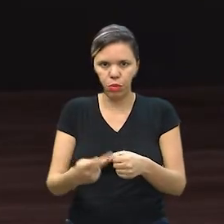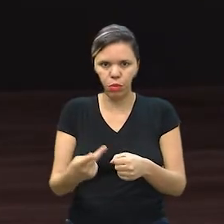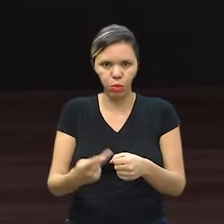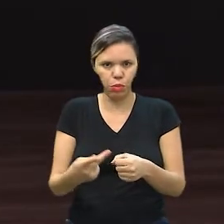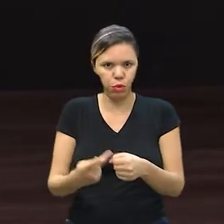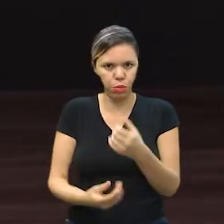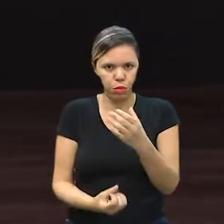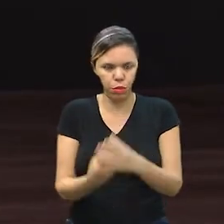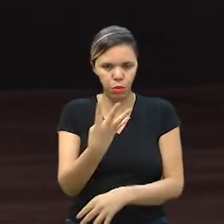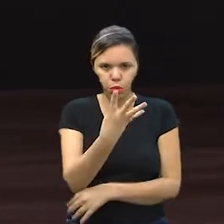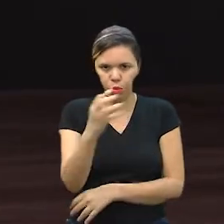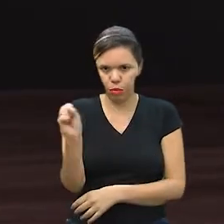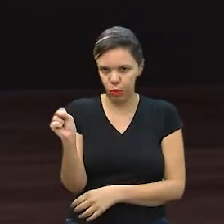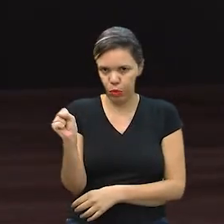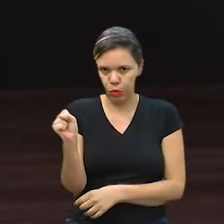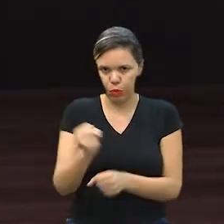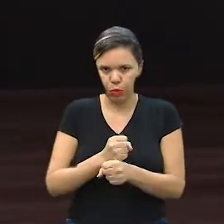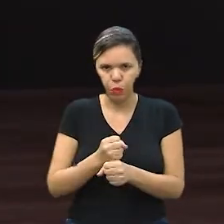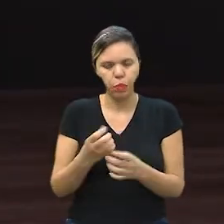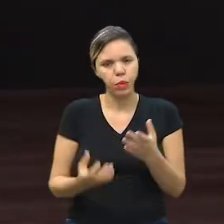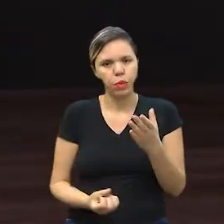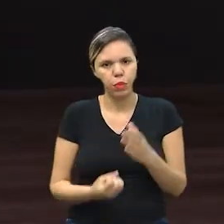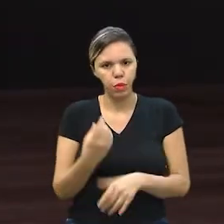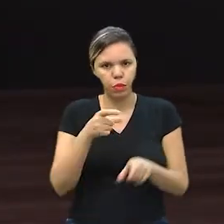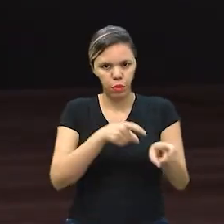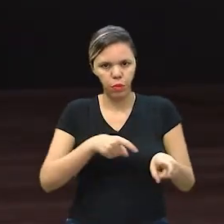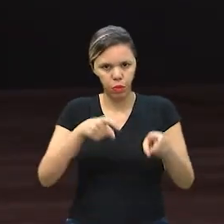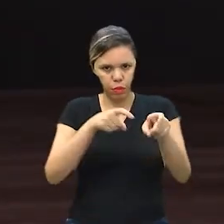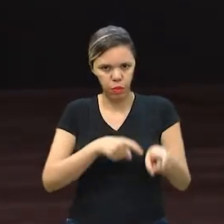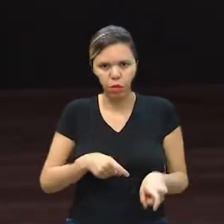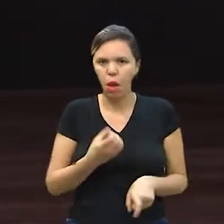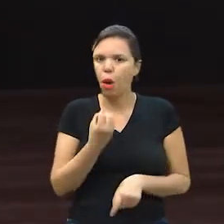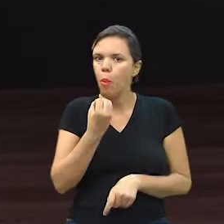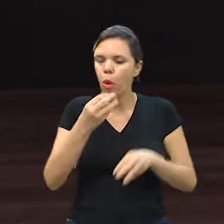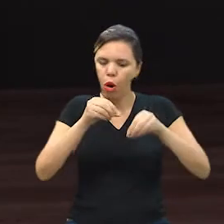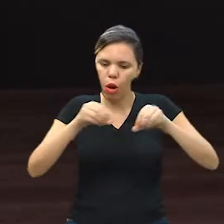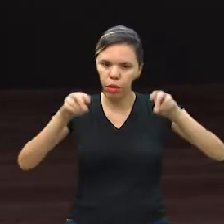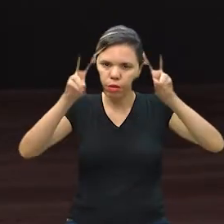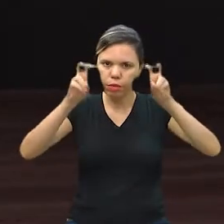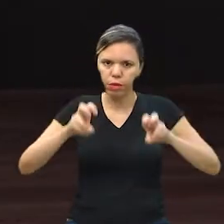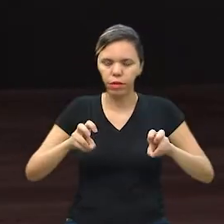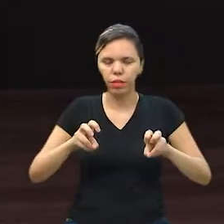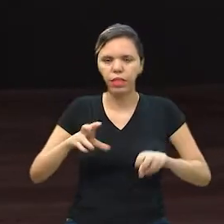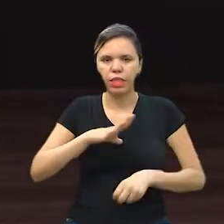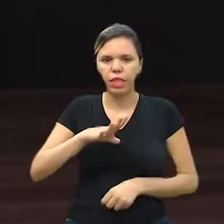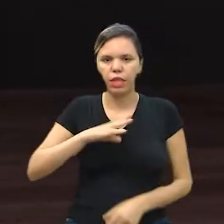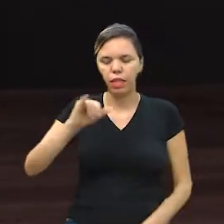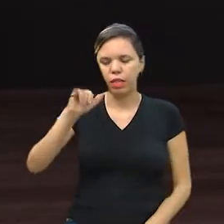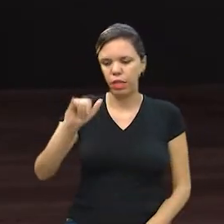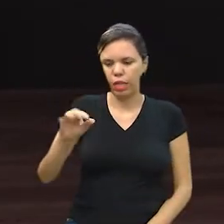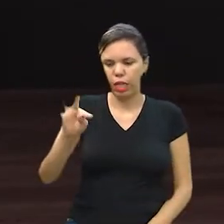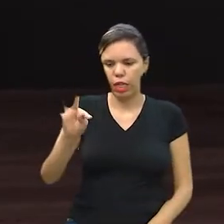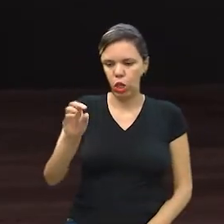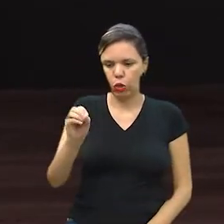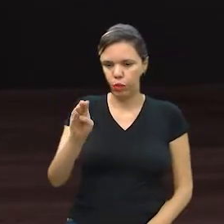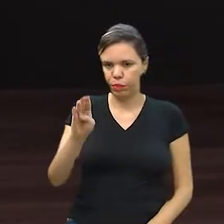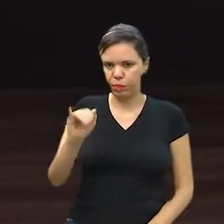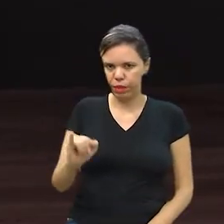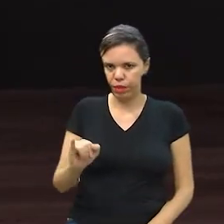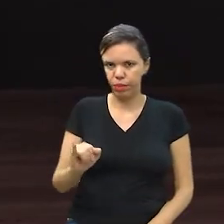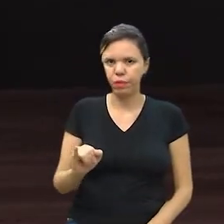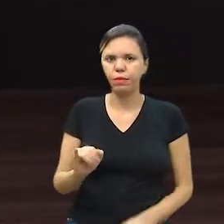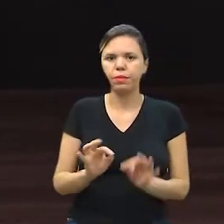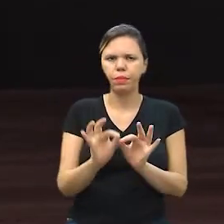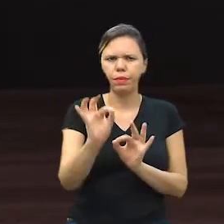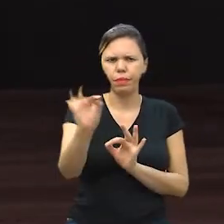produtos. Assim nasceu há 40 anos o sítio A Boa Terra em Itobi, cidade cerca de